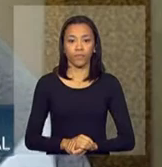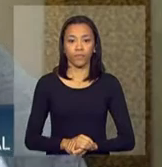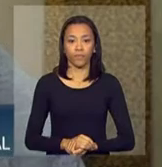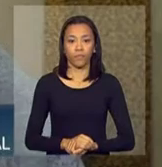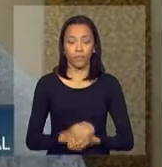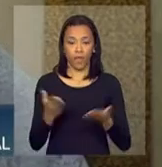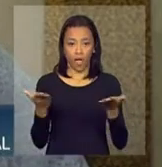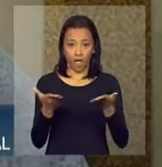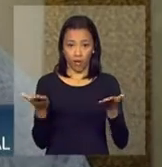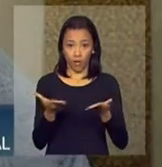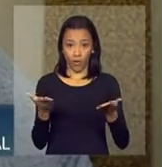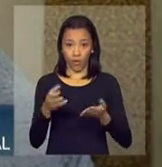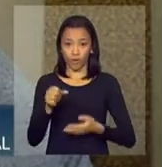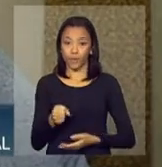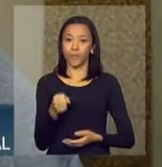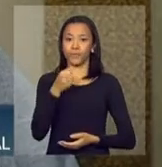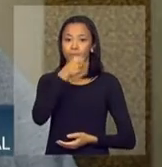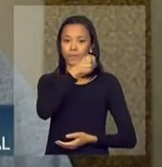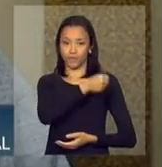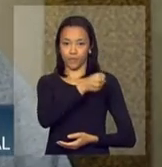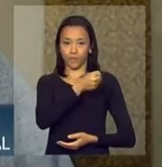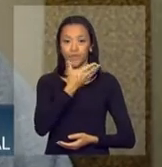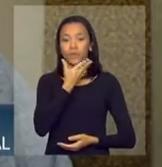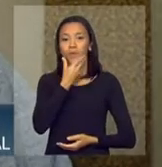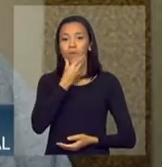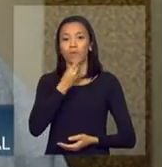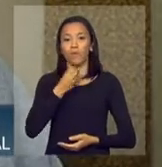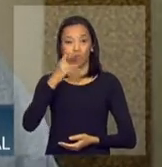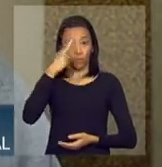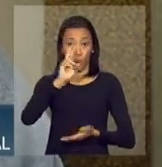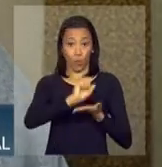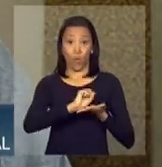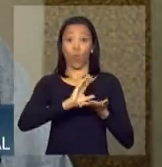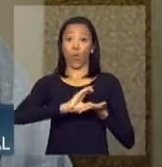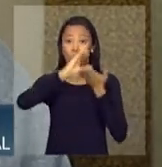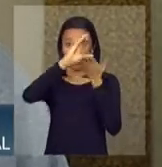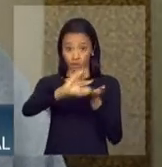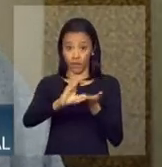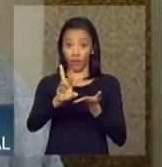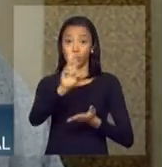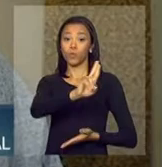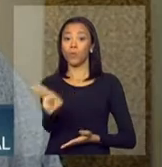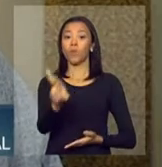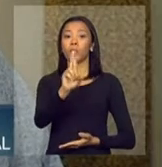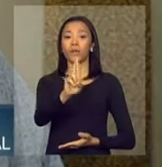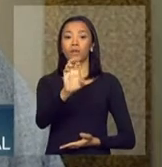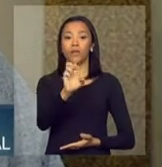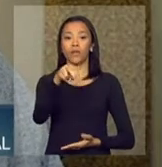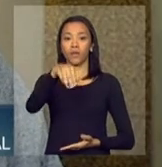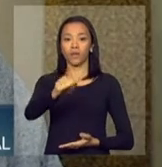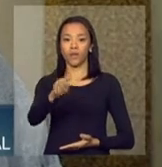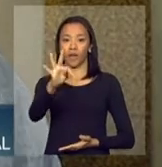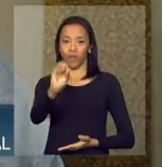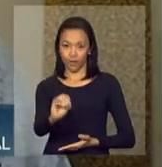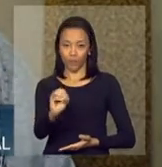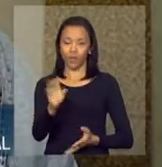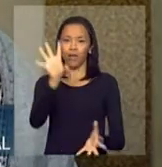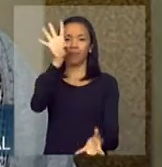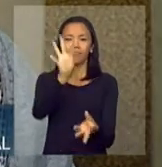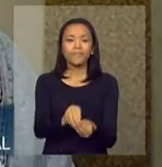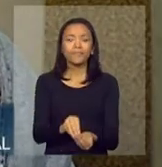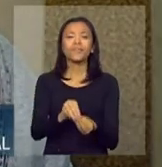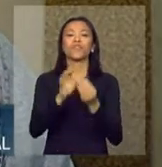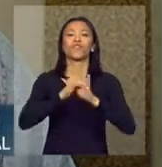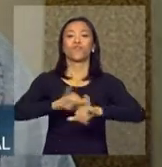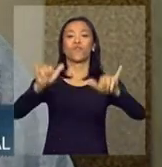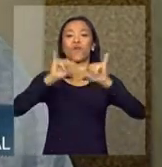Quero passar agora a palavra para o conselheiro Renato Maluf, que vai com muita brevidade nos dar um